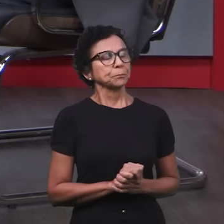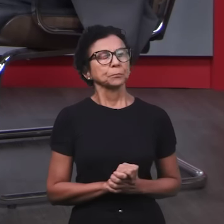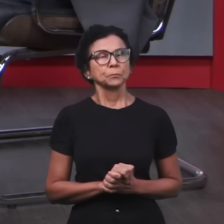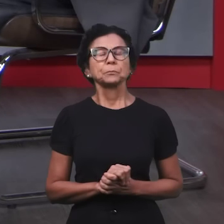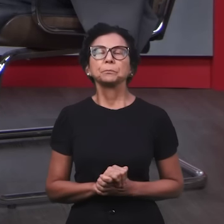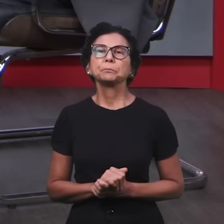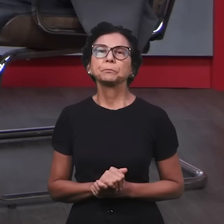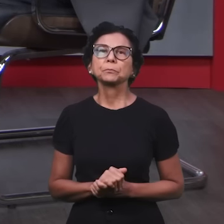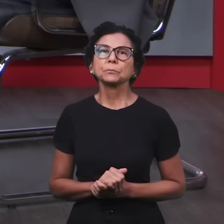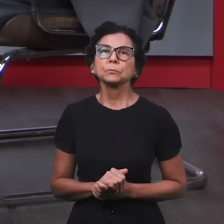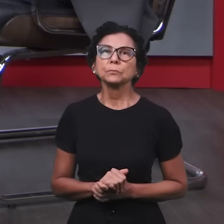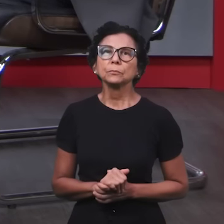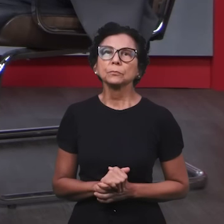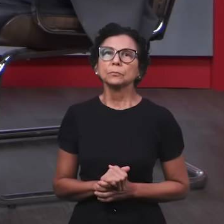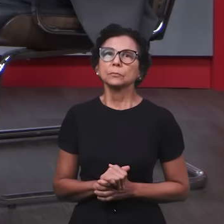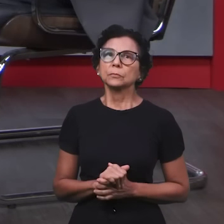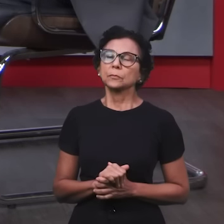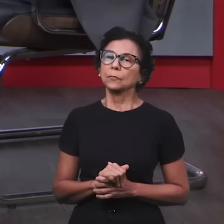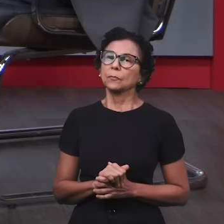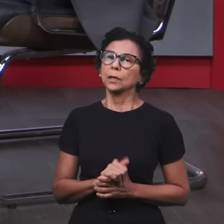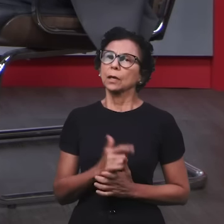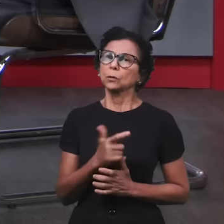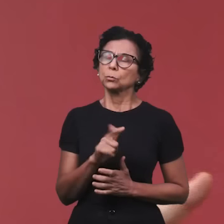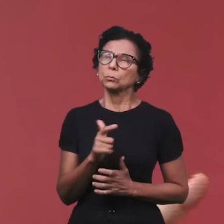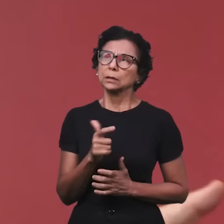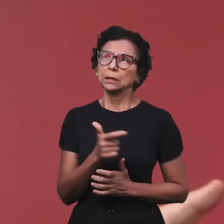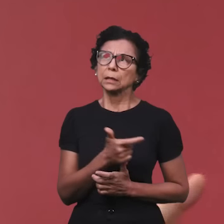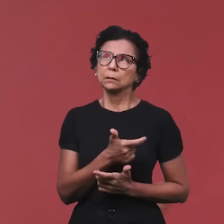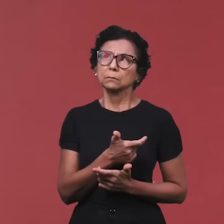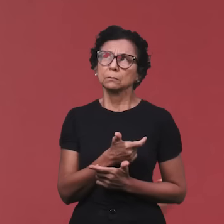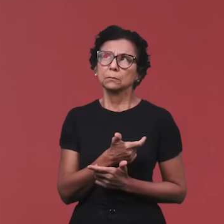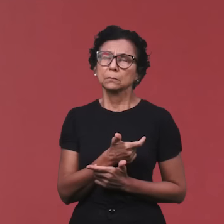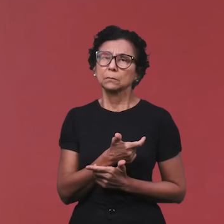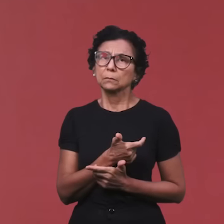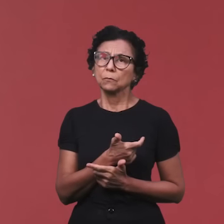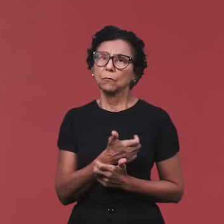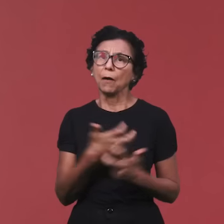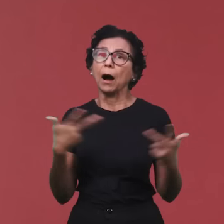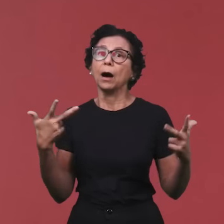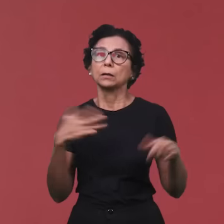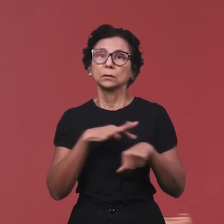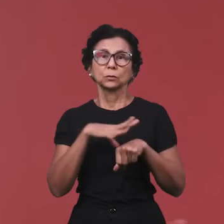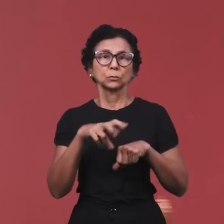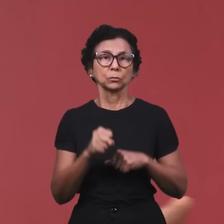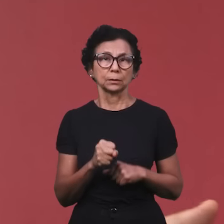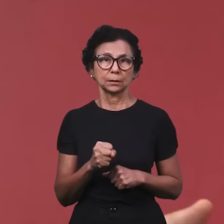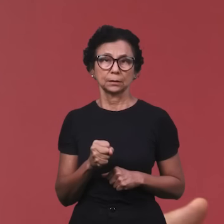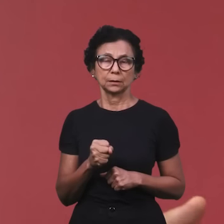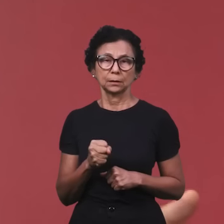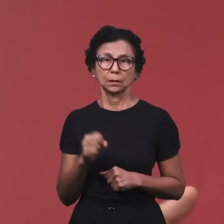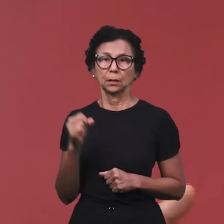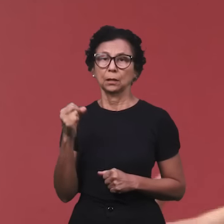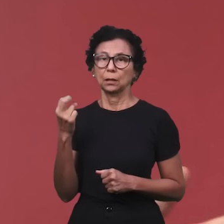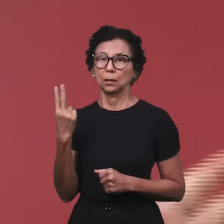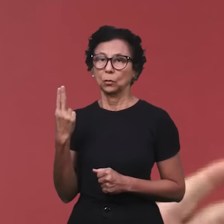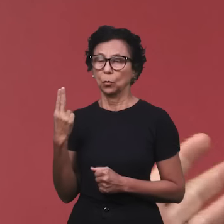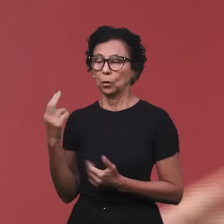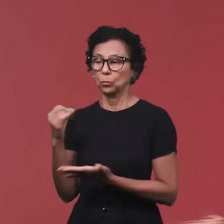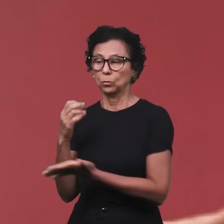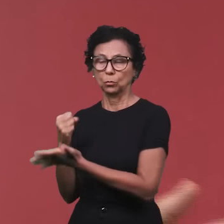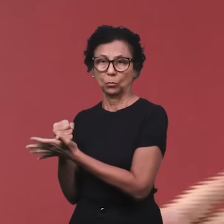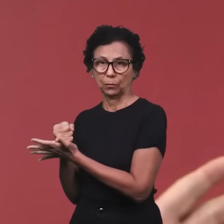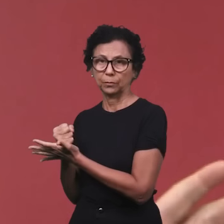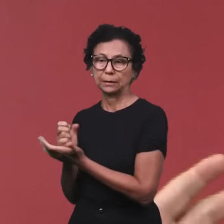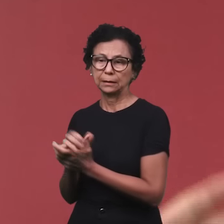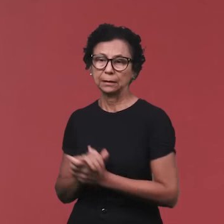exemplo, não tem tanta abundância de curas como nós temos quando Jesus fazia curas. Mas nós temos algum destaque. E aquilo